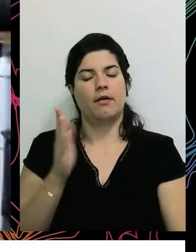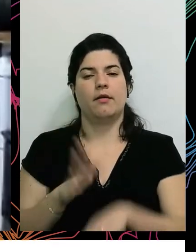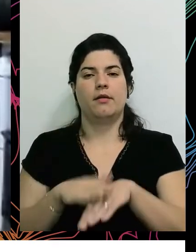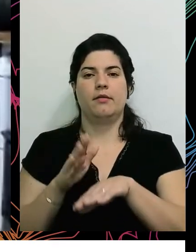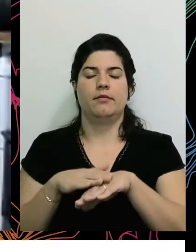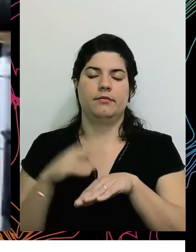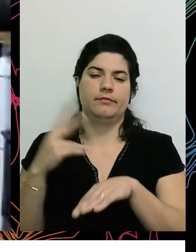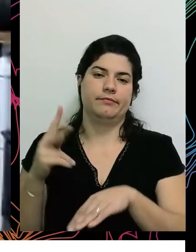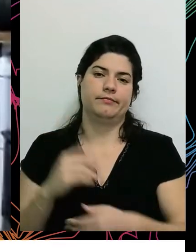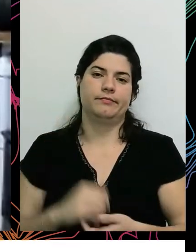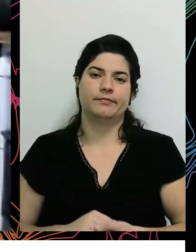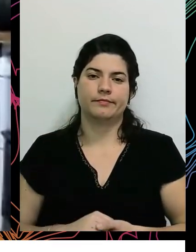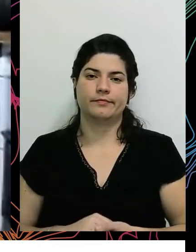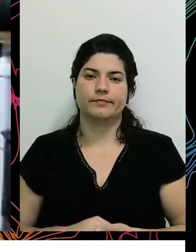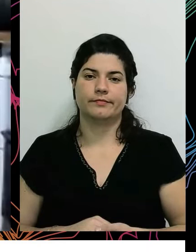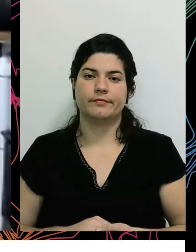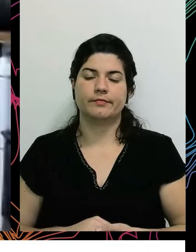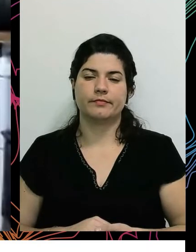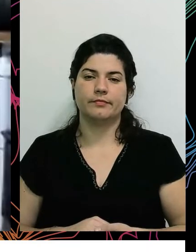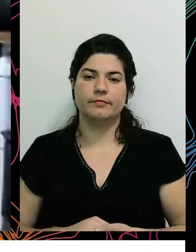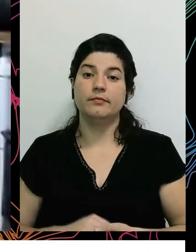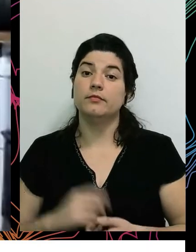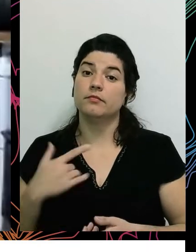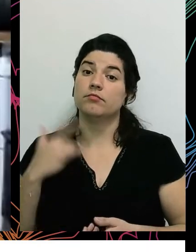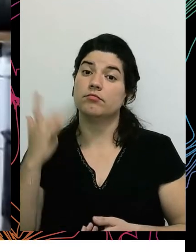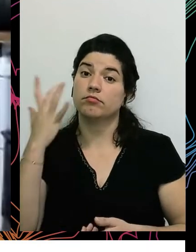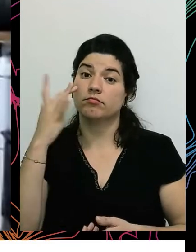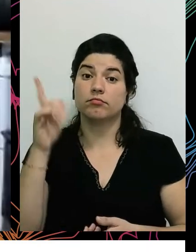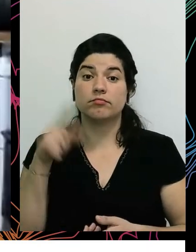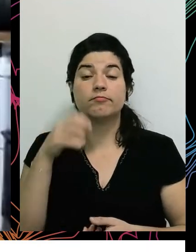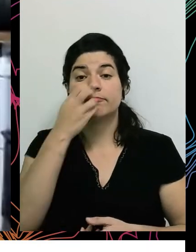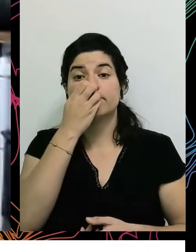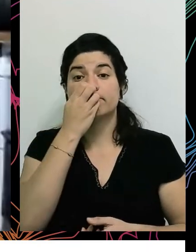Então, eu acho que nós estamos muito bem